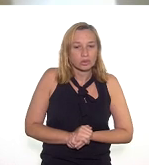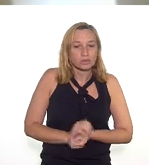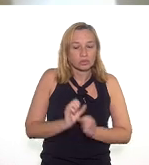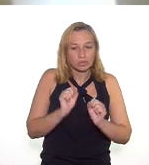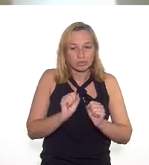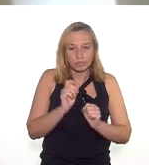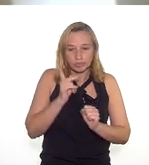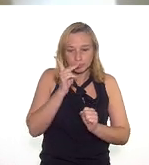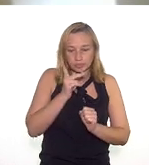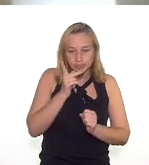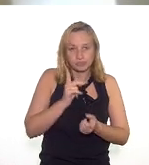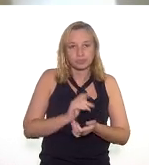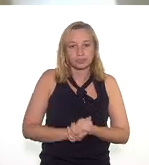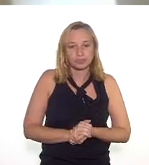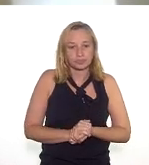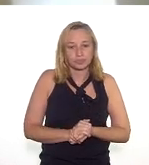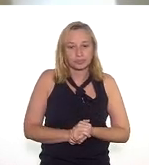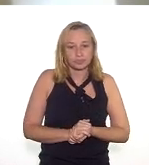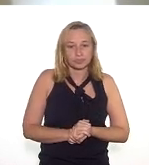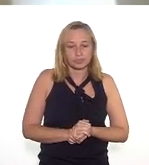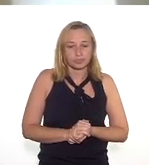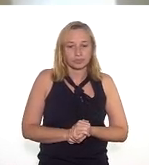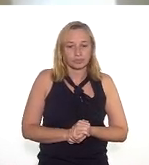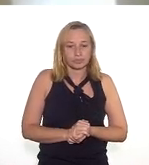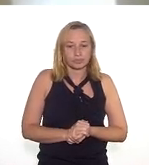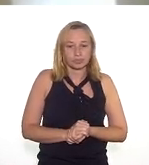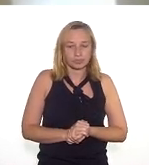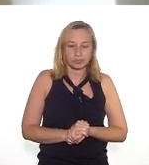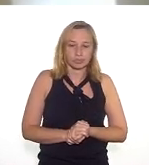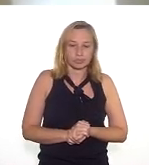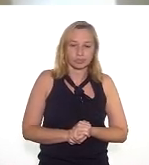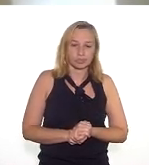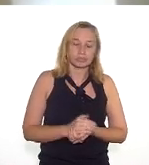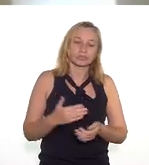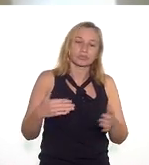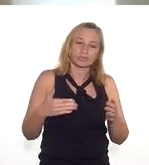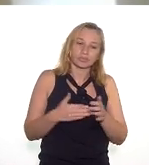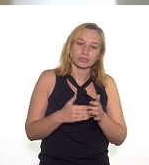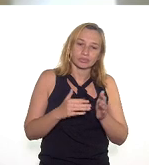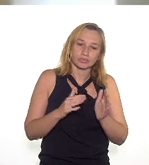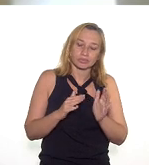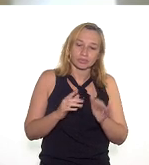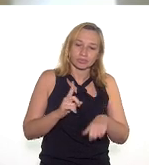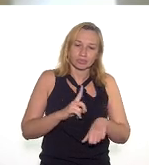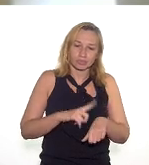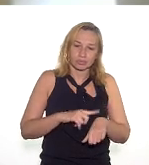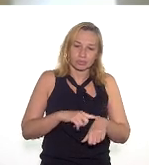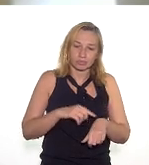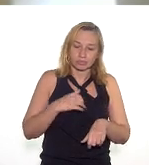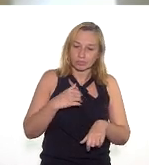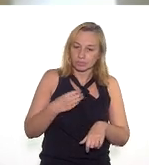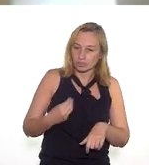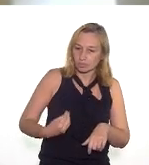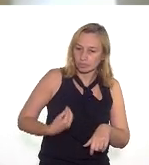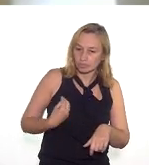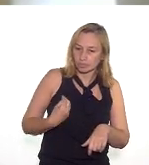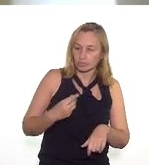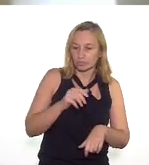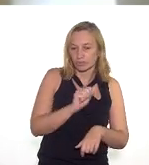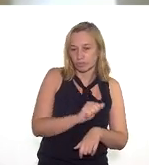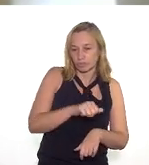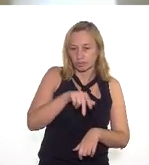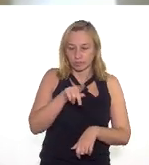O que eu posso comentar, né, é o que houve até o momento em que eu estive na ANP, né?